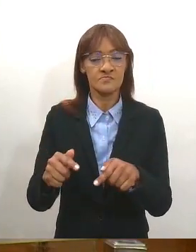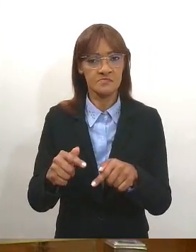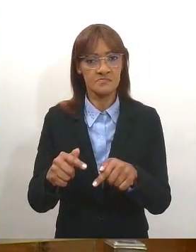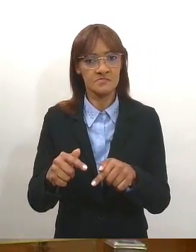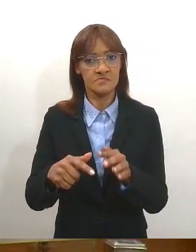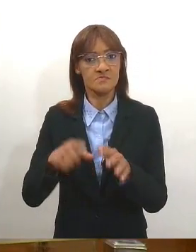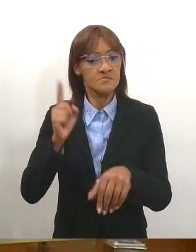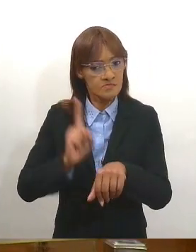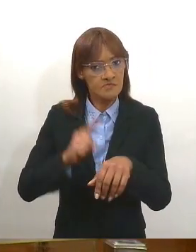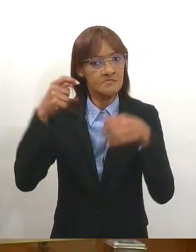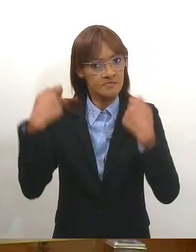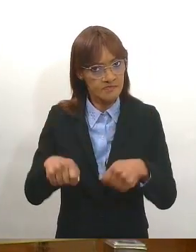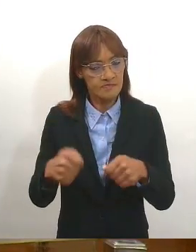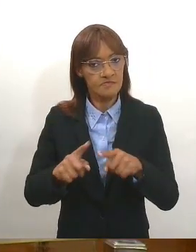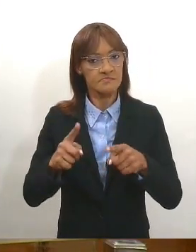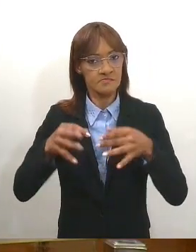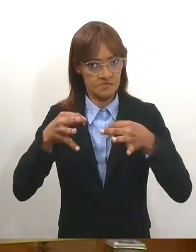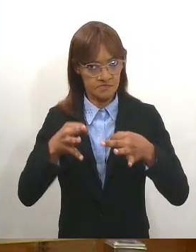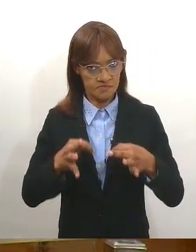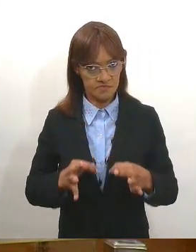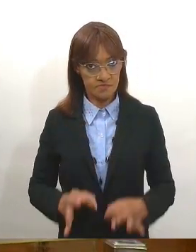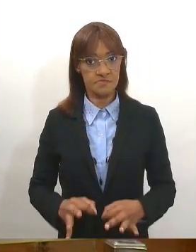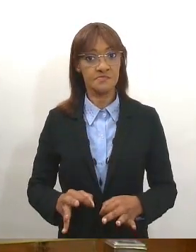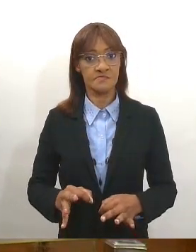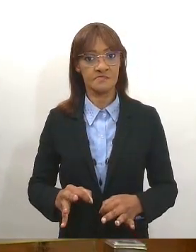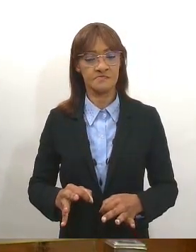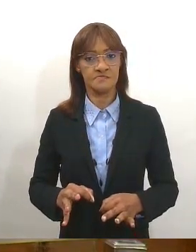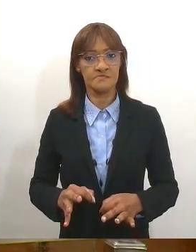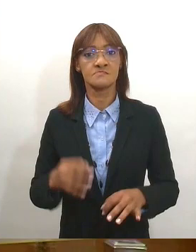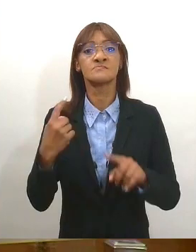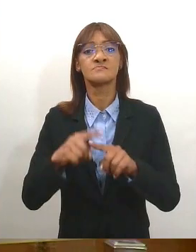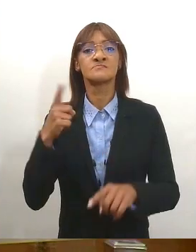porque nós estamos defendendo o interesse público.